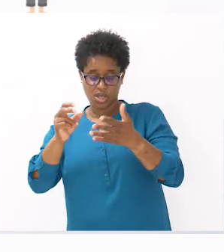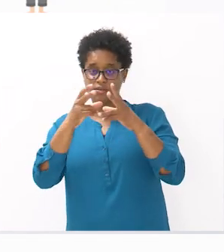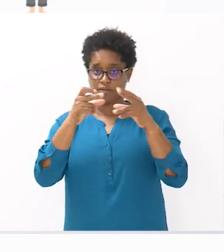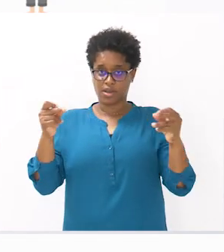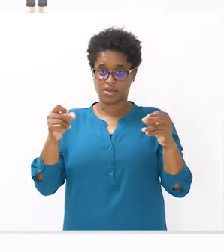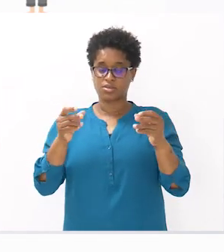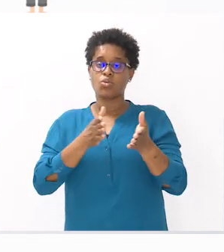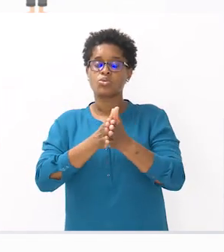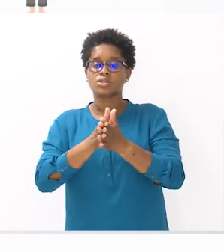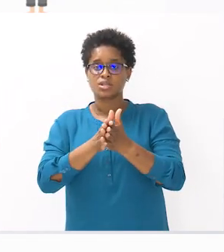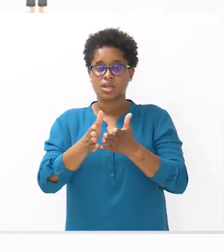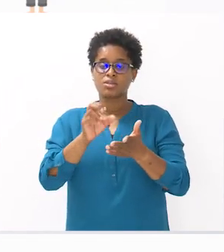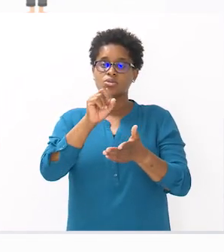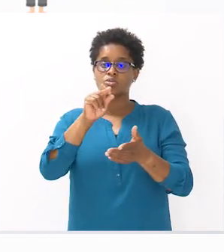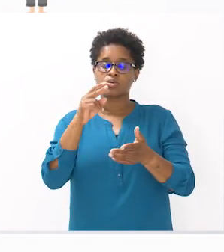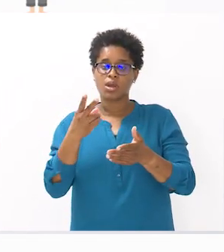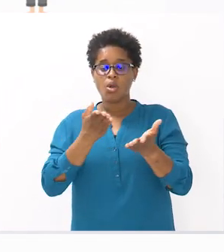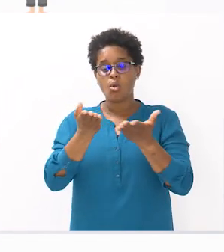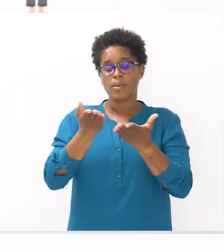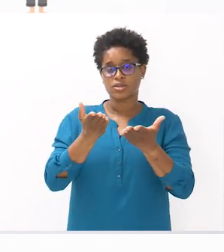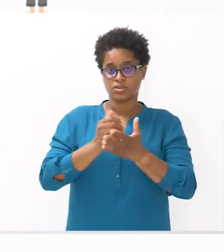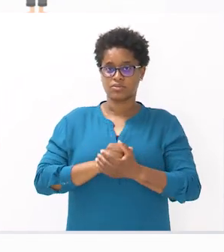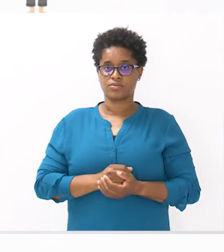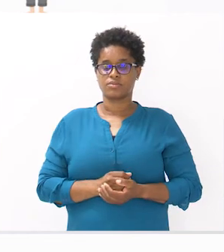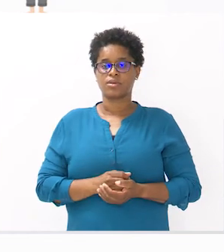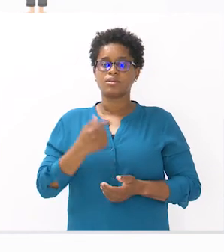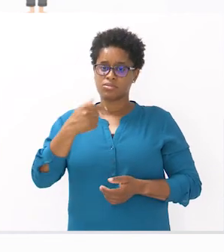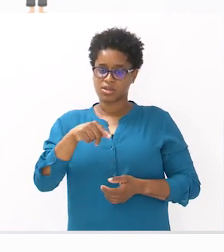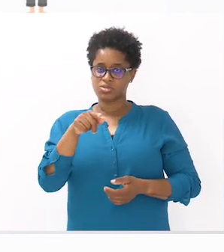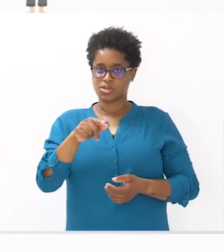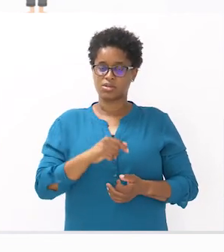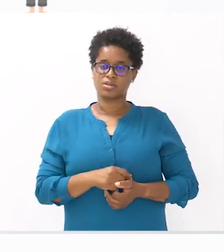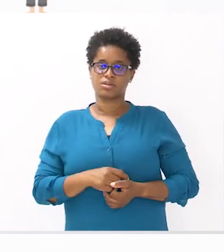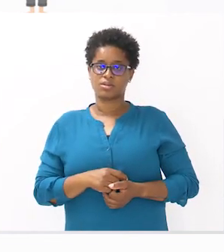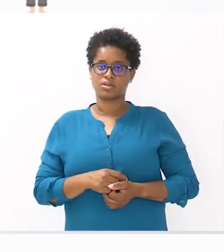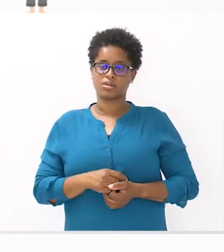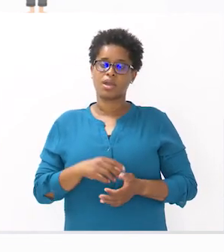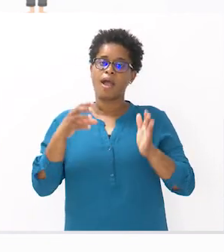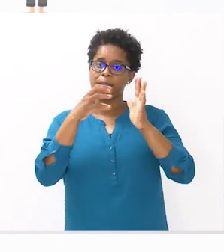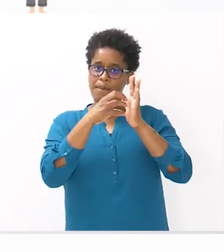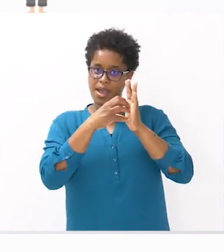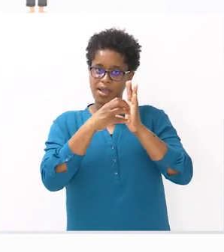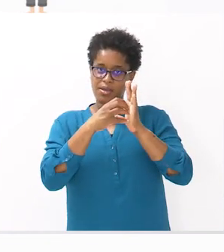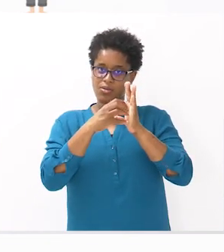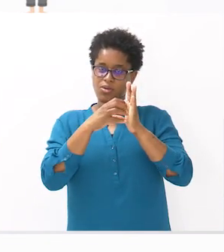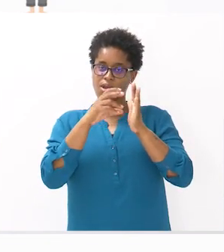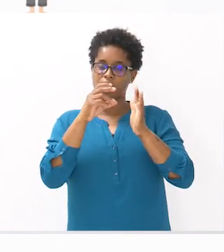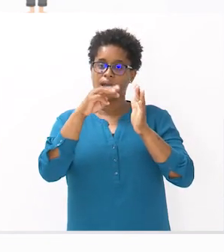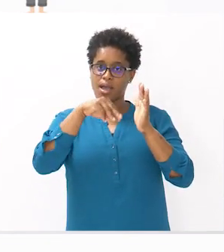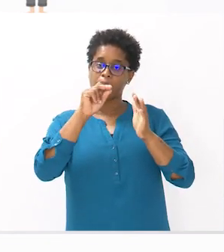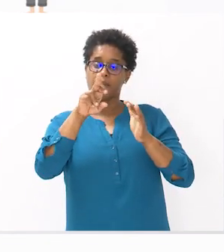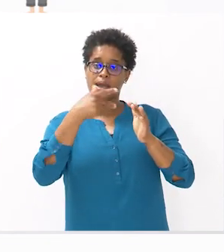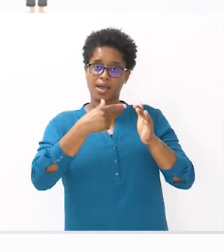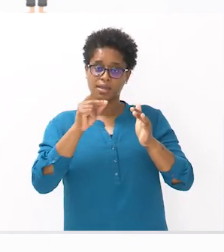frases utilizando o grau comparativo. Temos aqui a Marta, o Afonso,